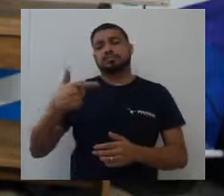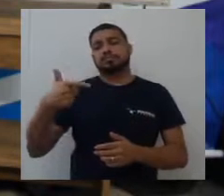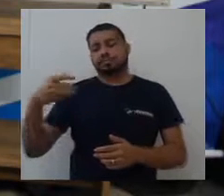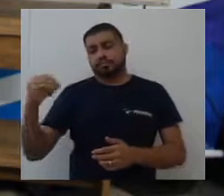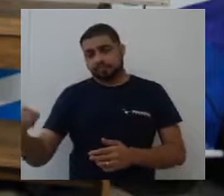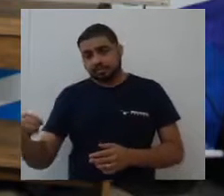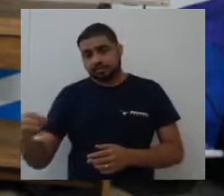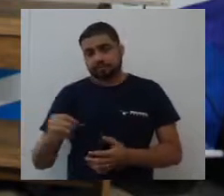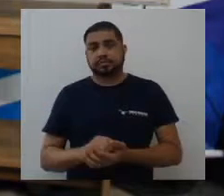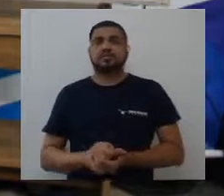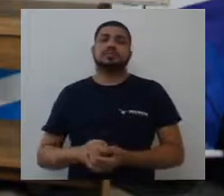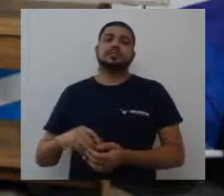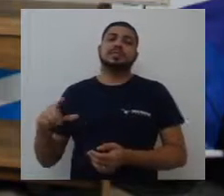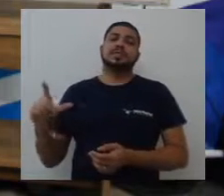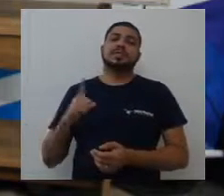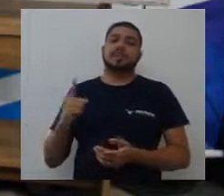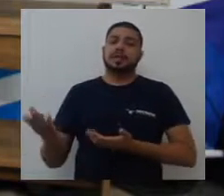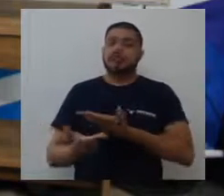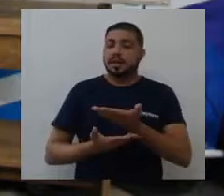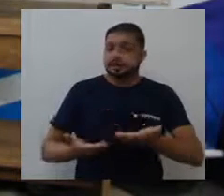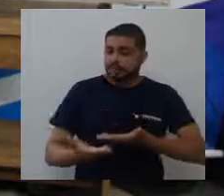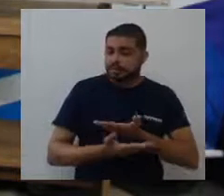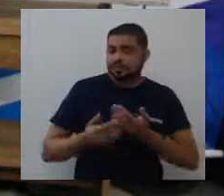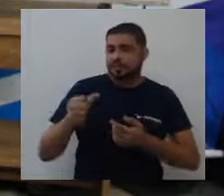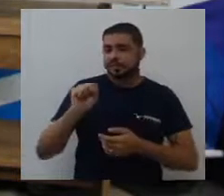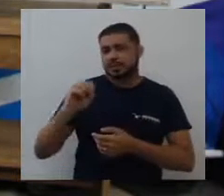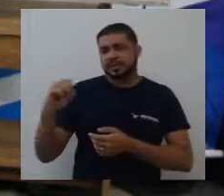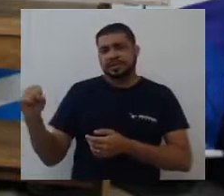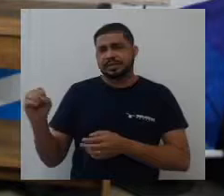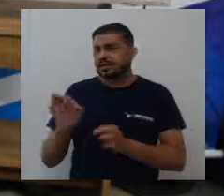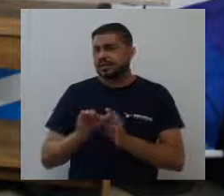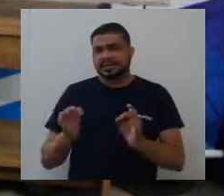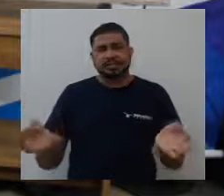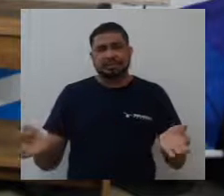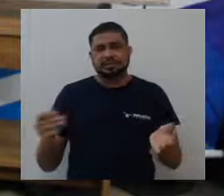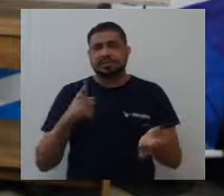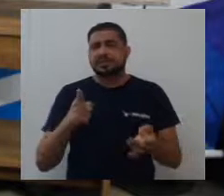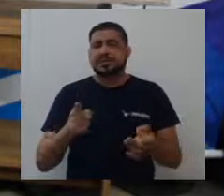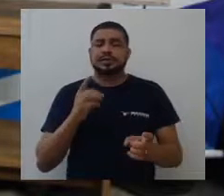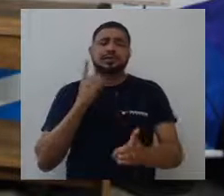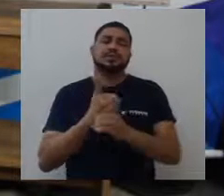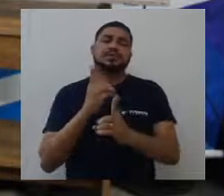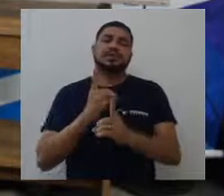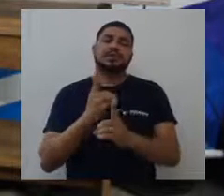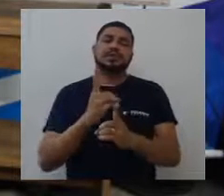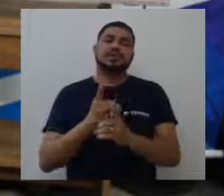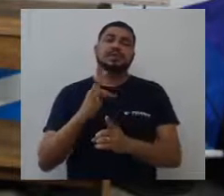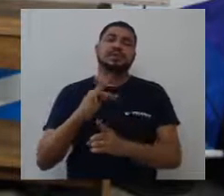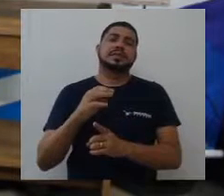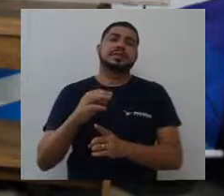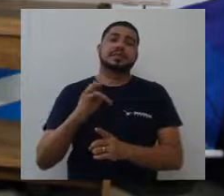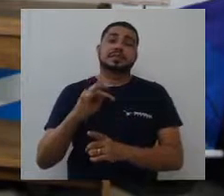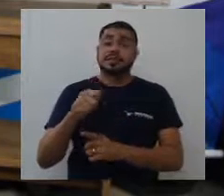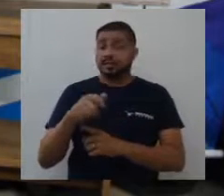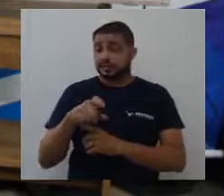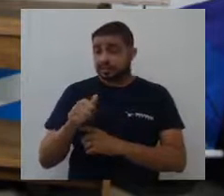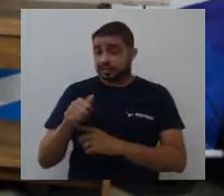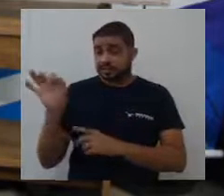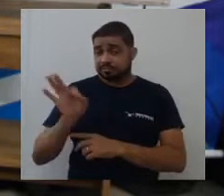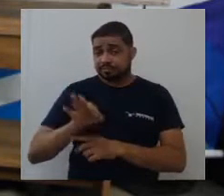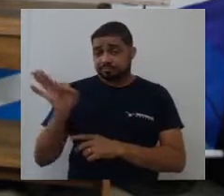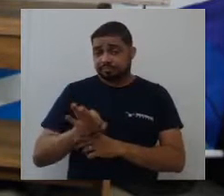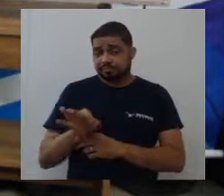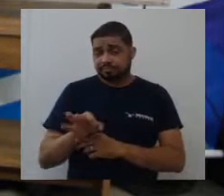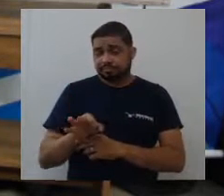320 em relação a 800. É só você fazer a simplificação e encontrar a taxa decimal que vai representar